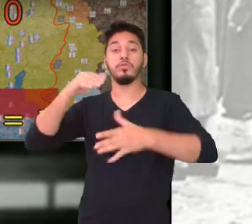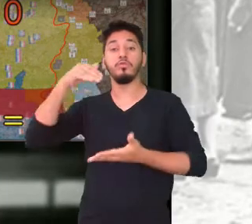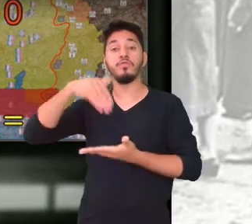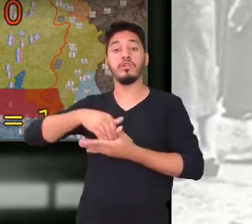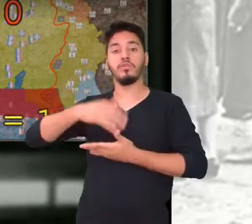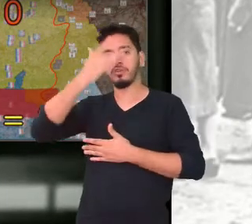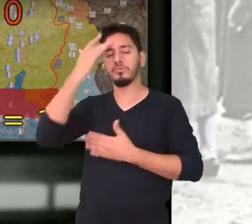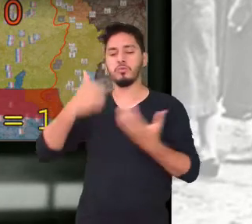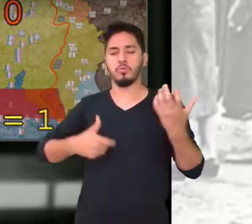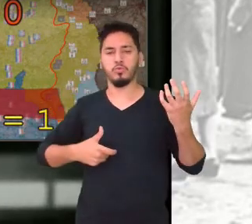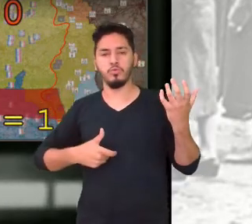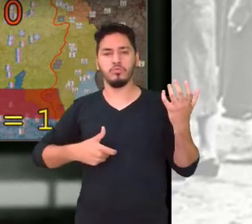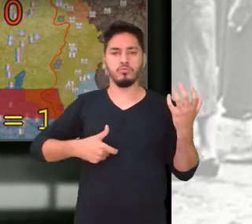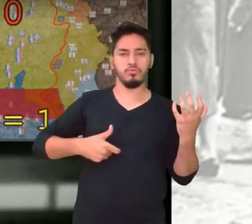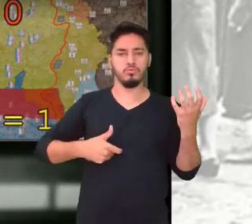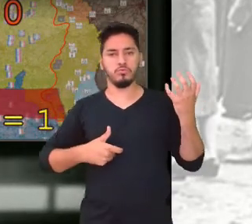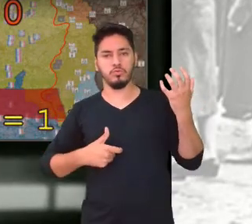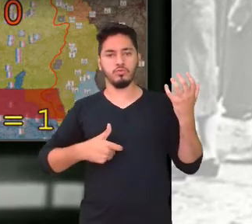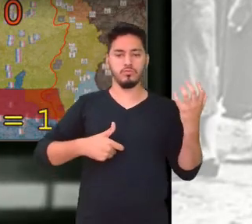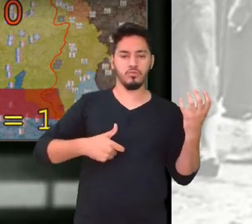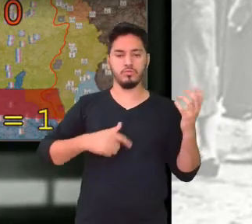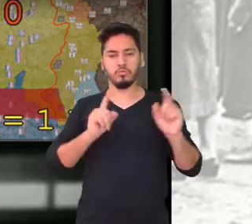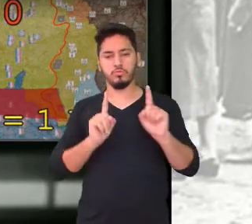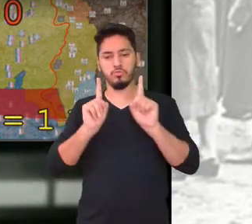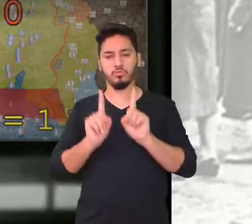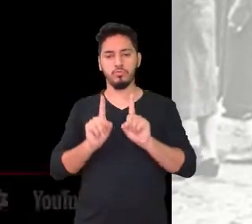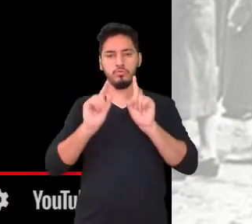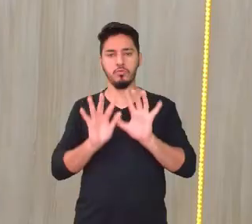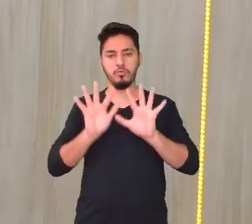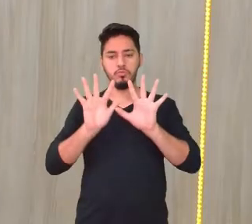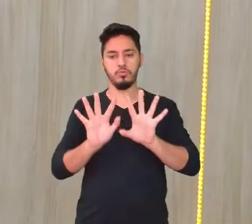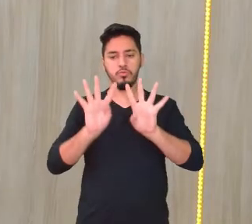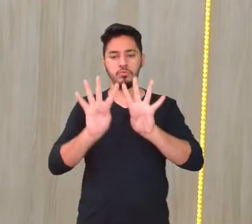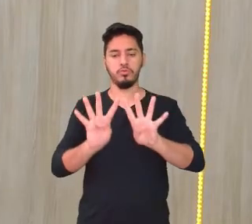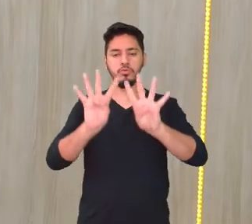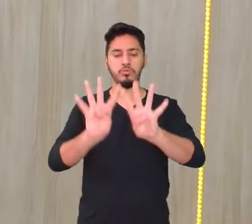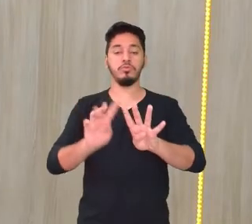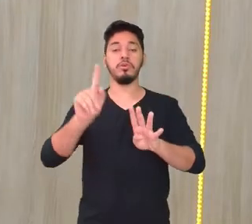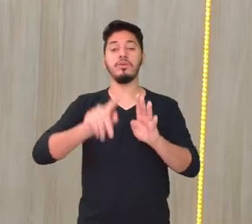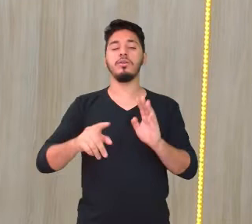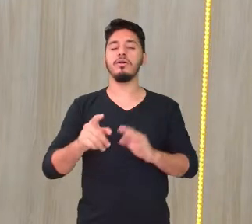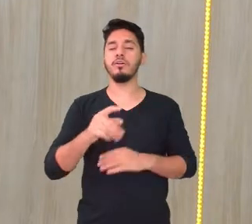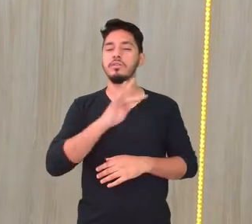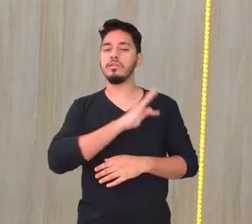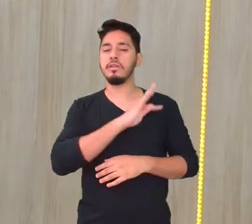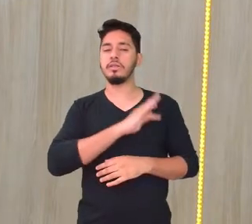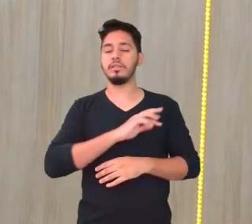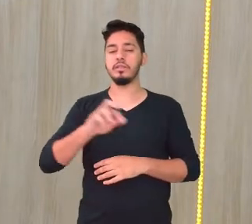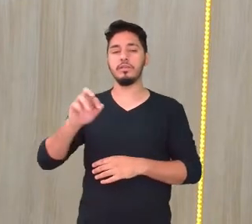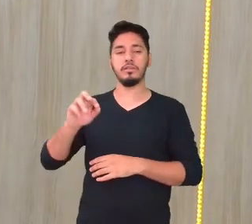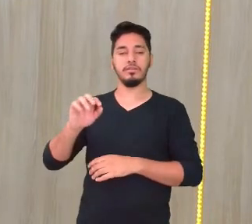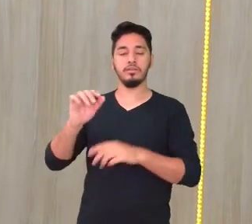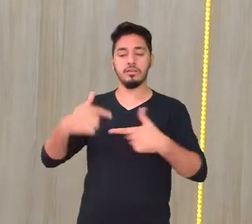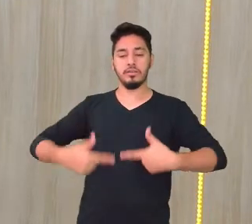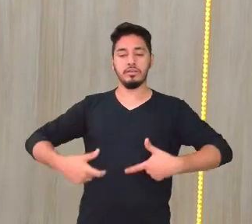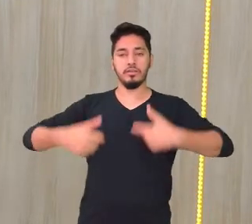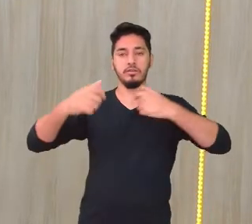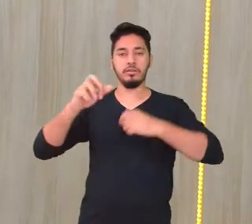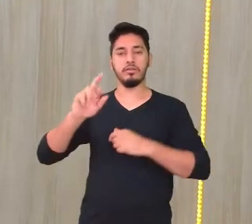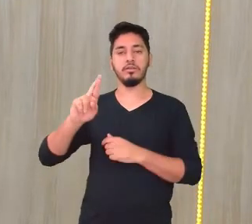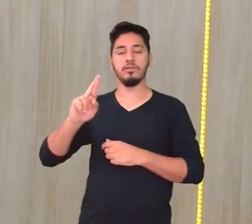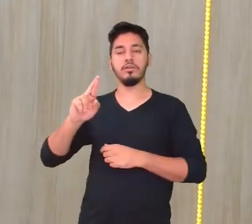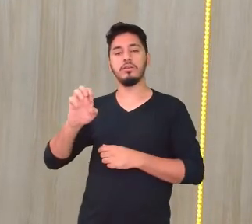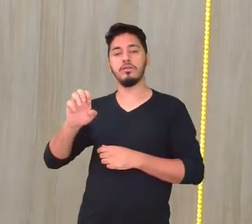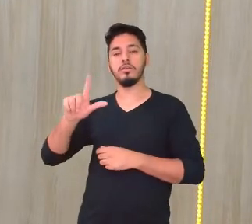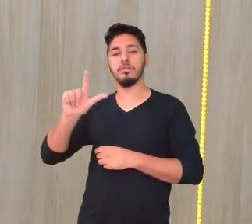né? Então é a técnica, né, da Guerra Relâmpago, né, que a gente observa A Volkssturmen.